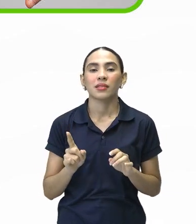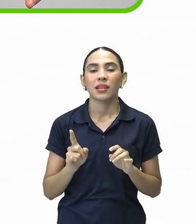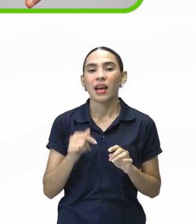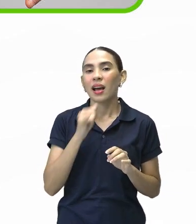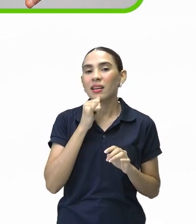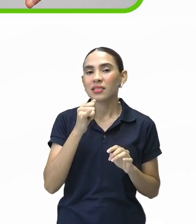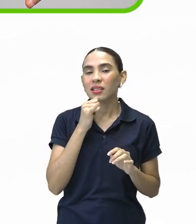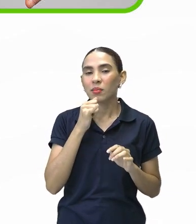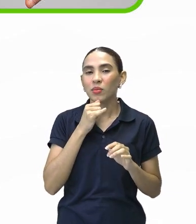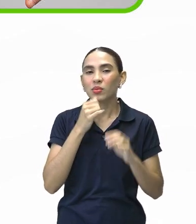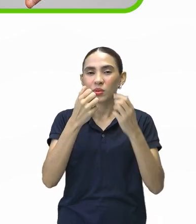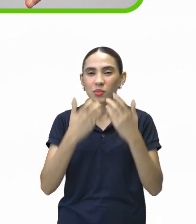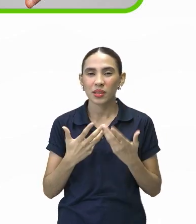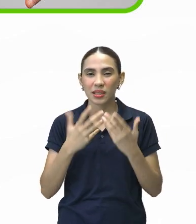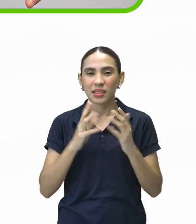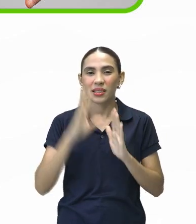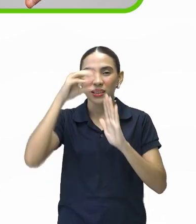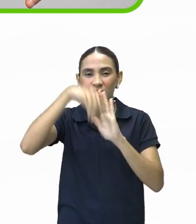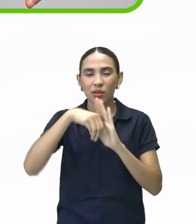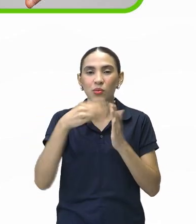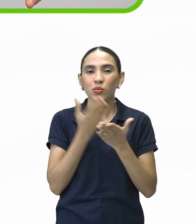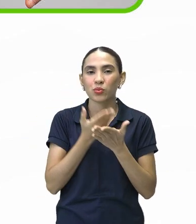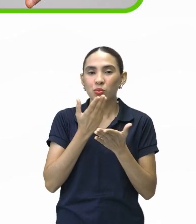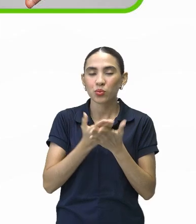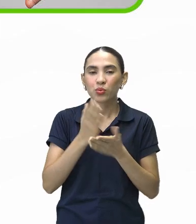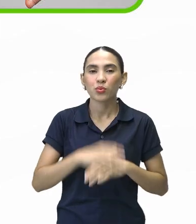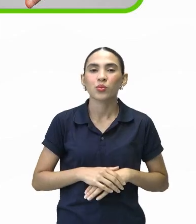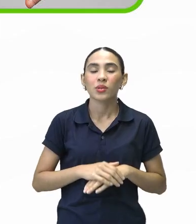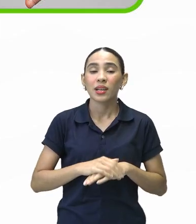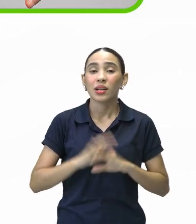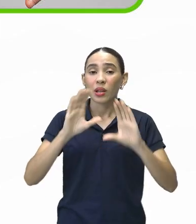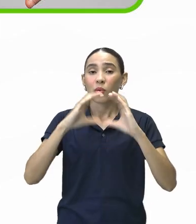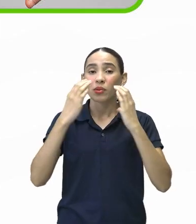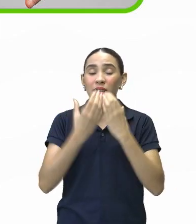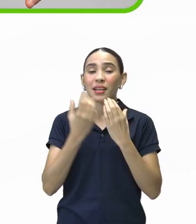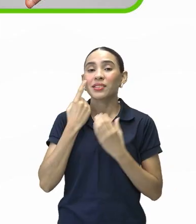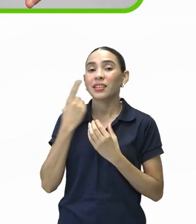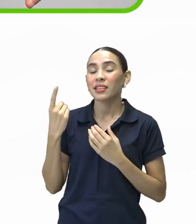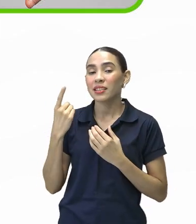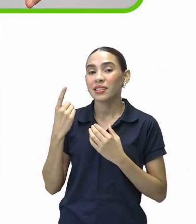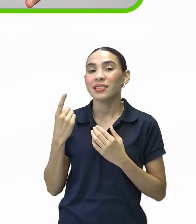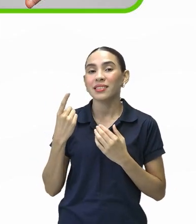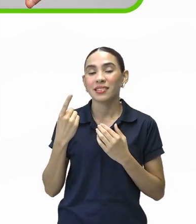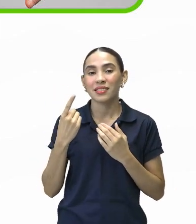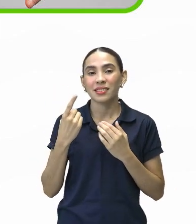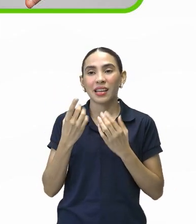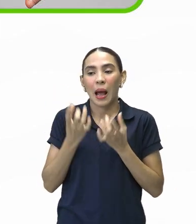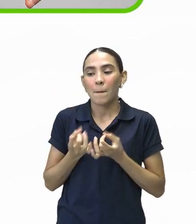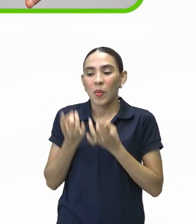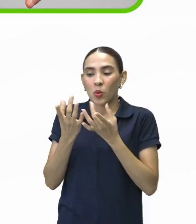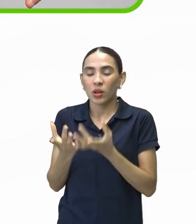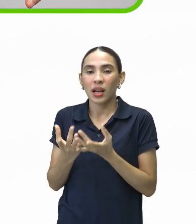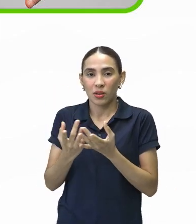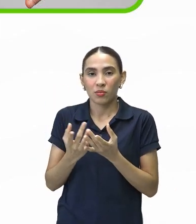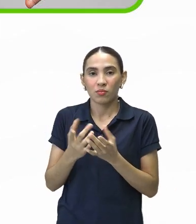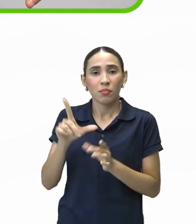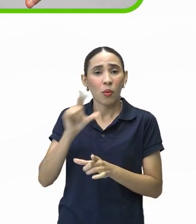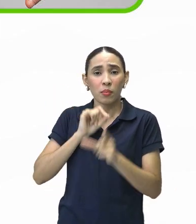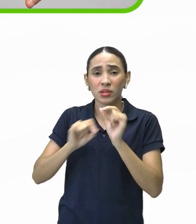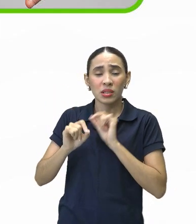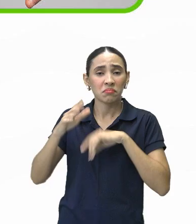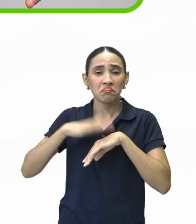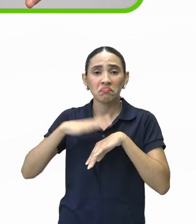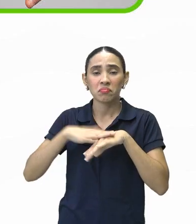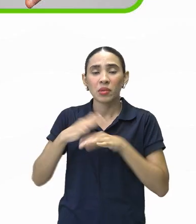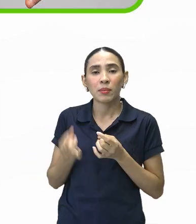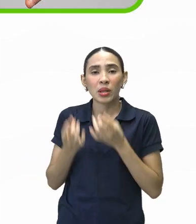fale dentro do estudo desta comunidade que eles abandonaram, né? Foi uma opção deles